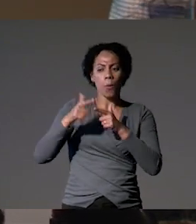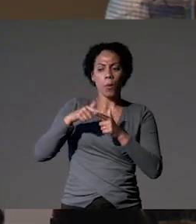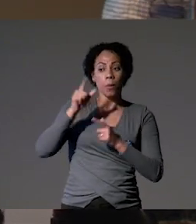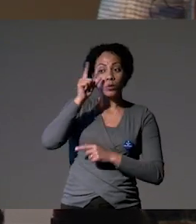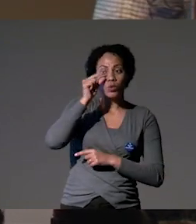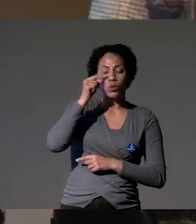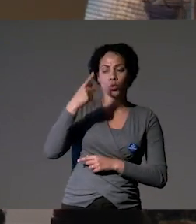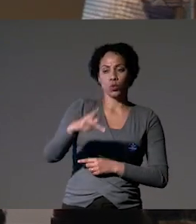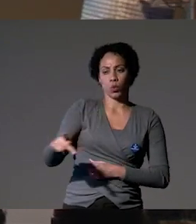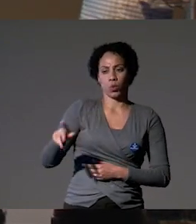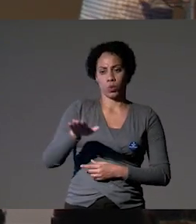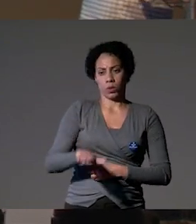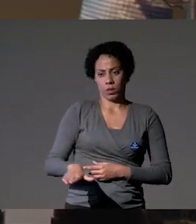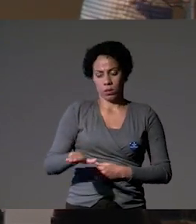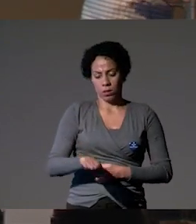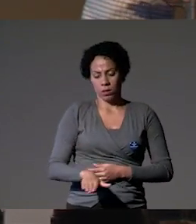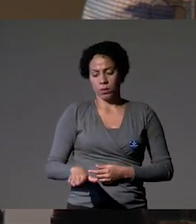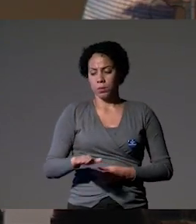criança.